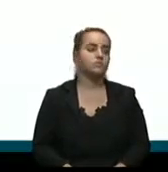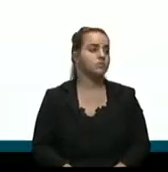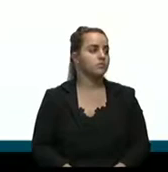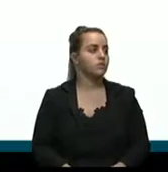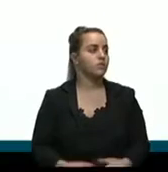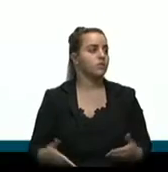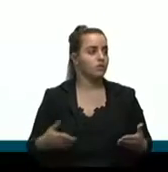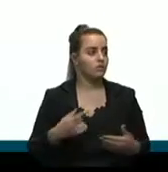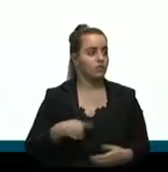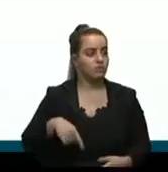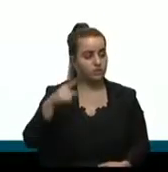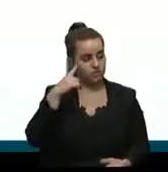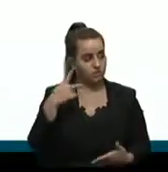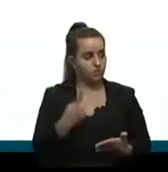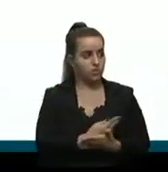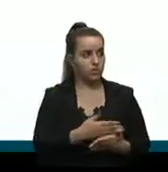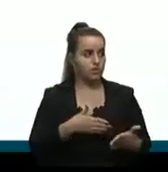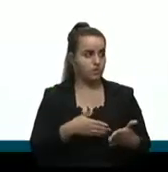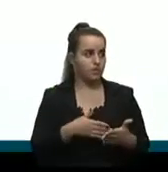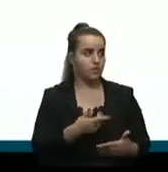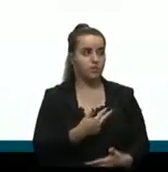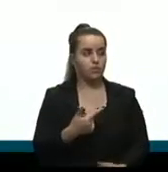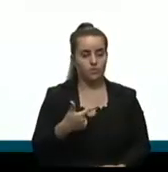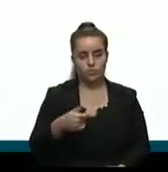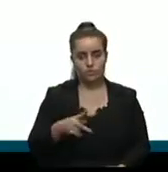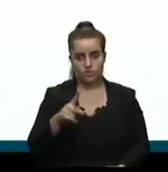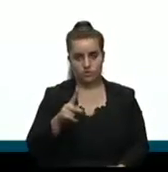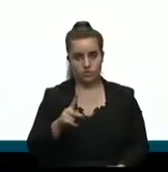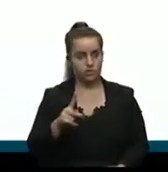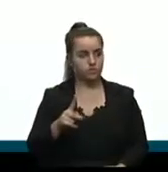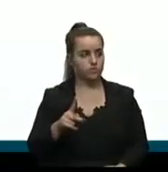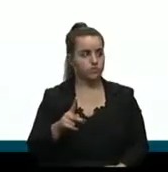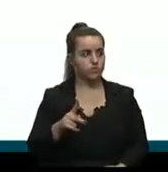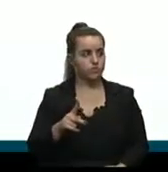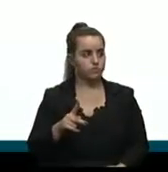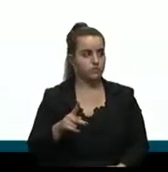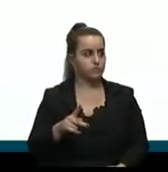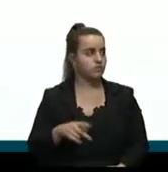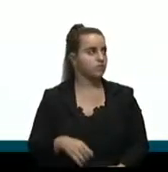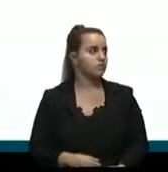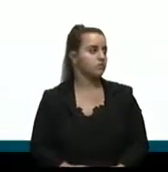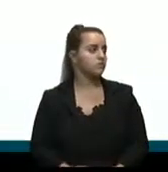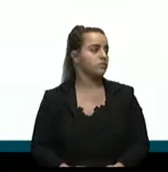Agora, considerando o erro máximo igual a 2 quilos.